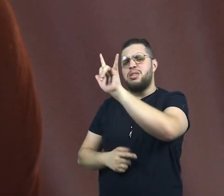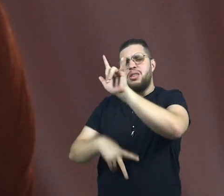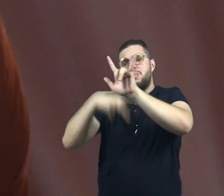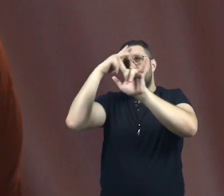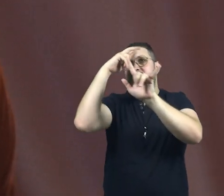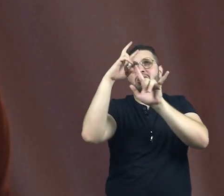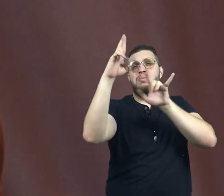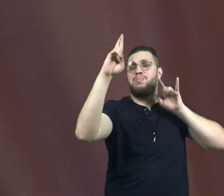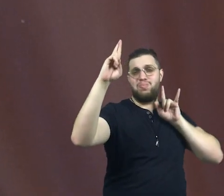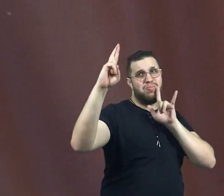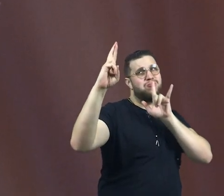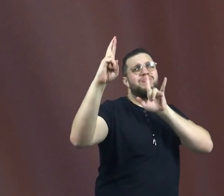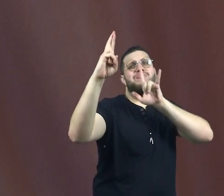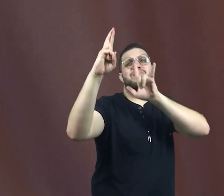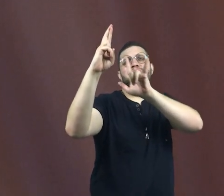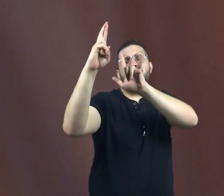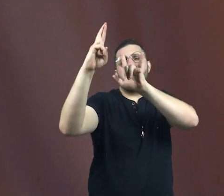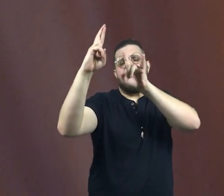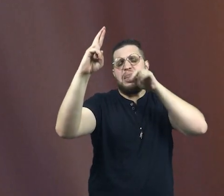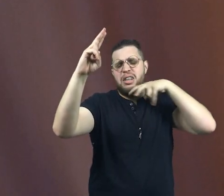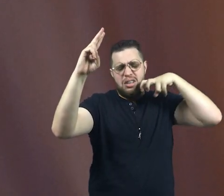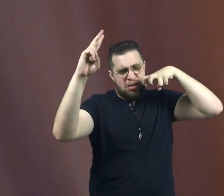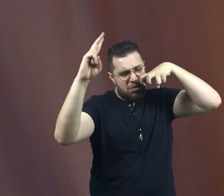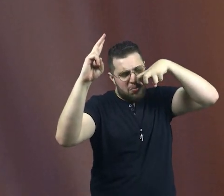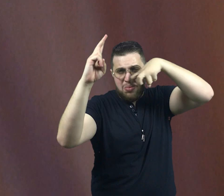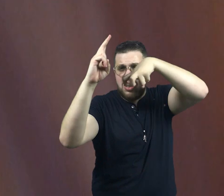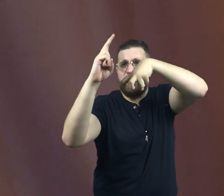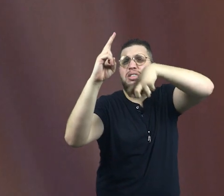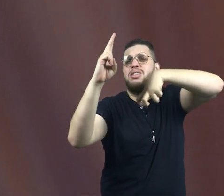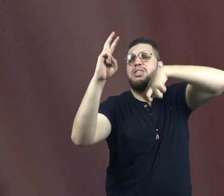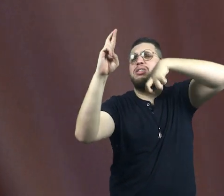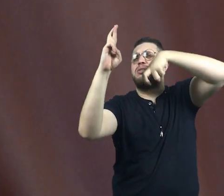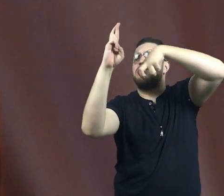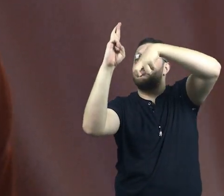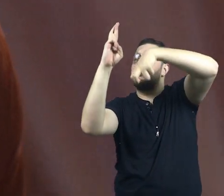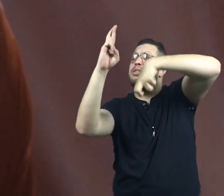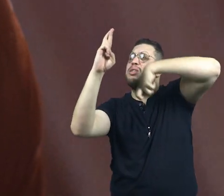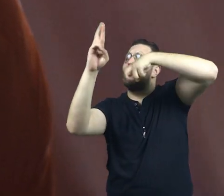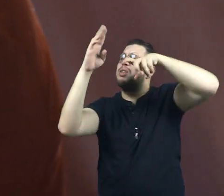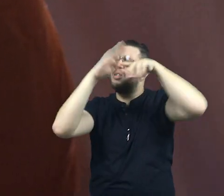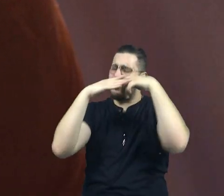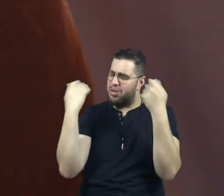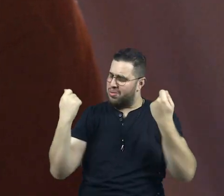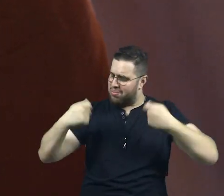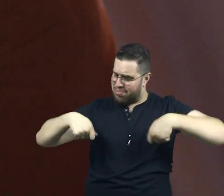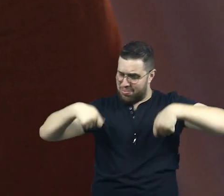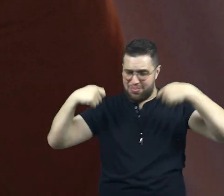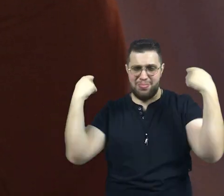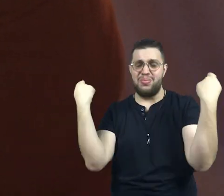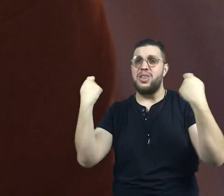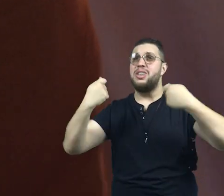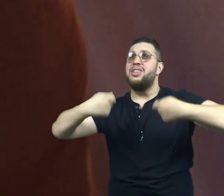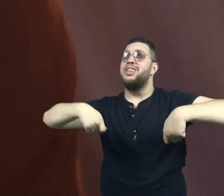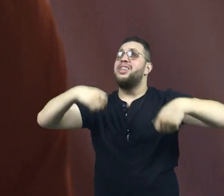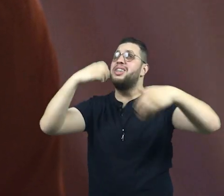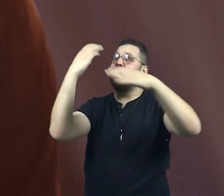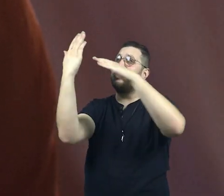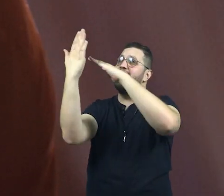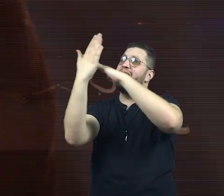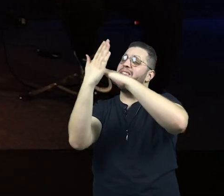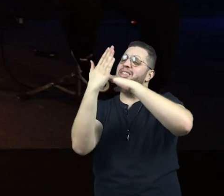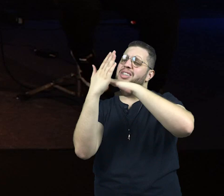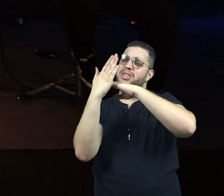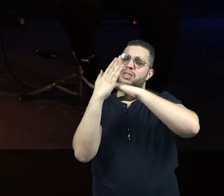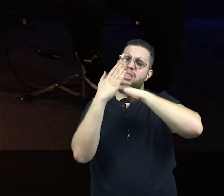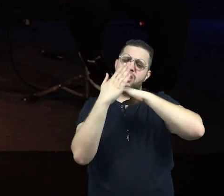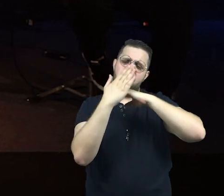amo, me derramar, dizer te preciso, me